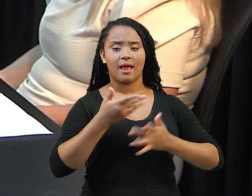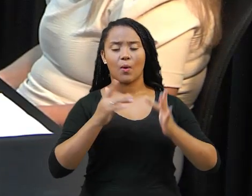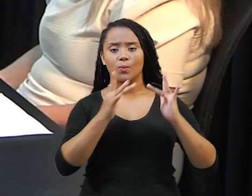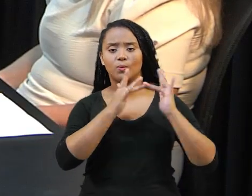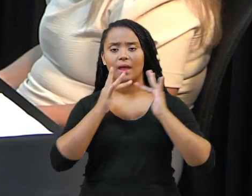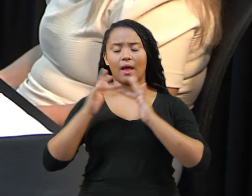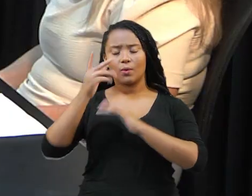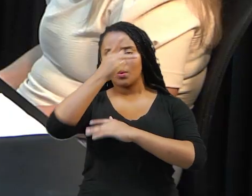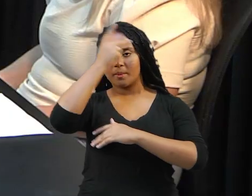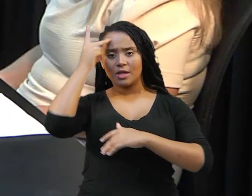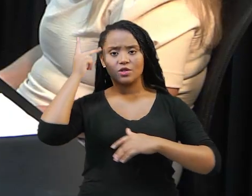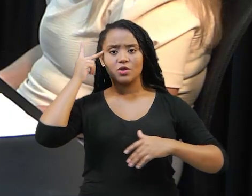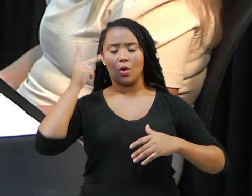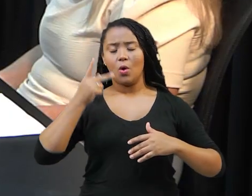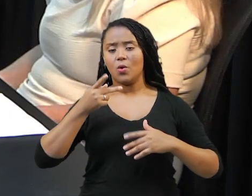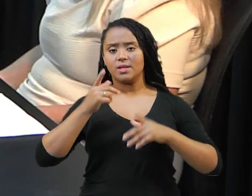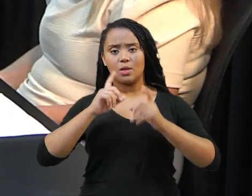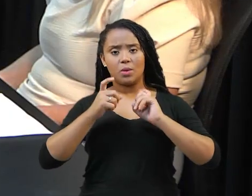mas também